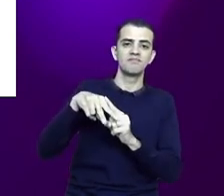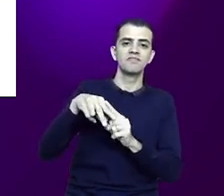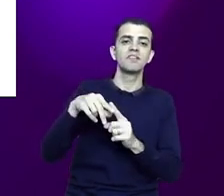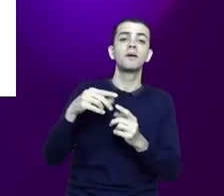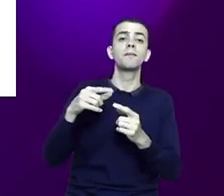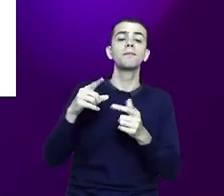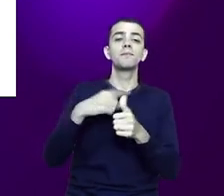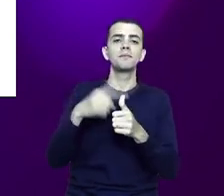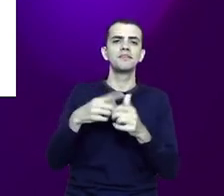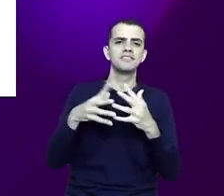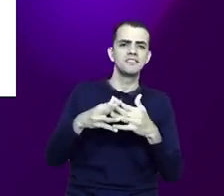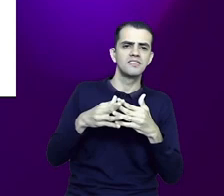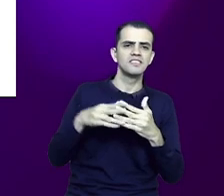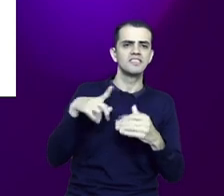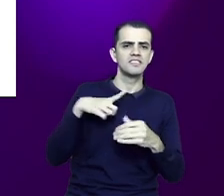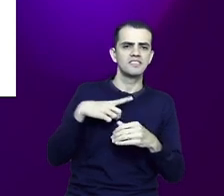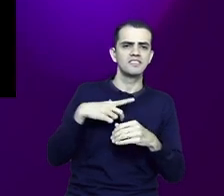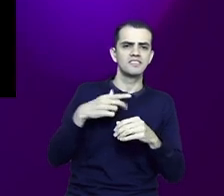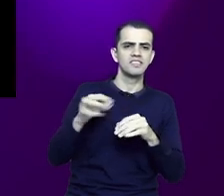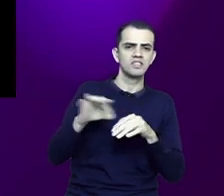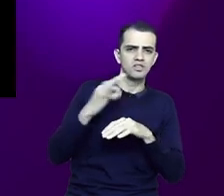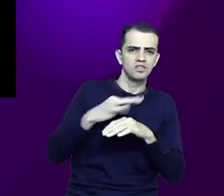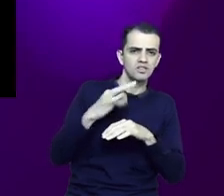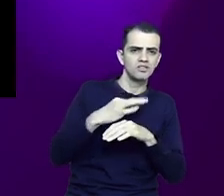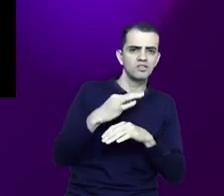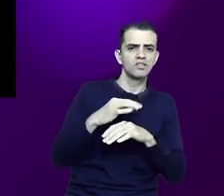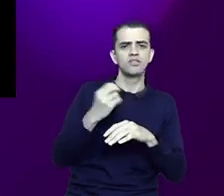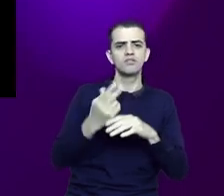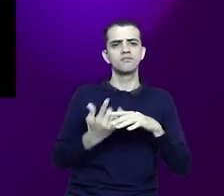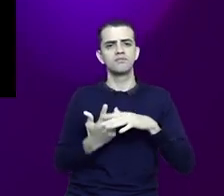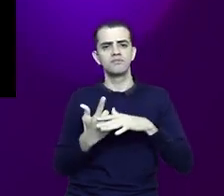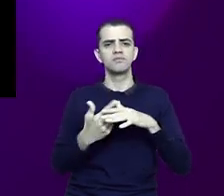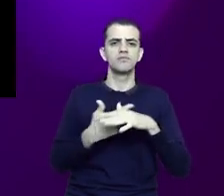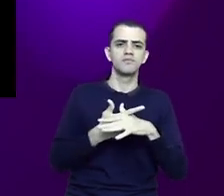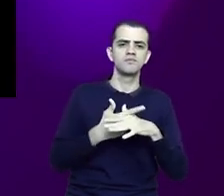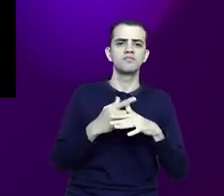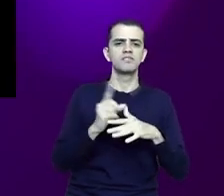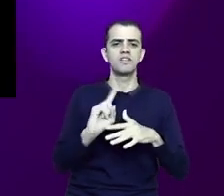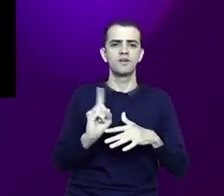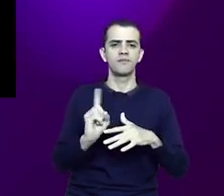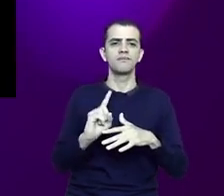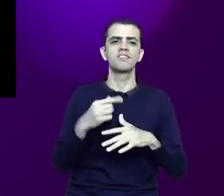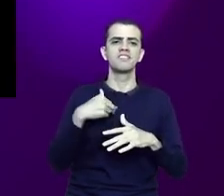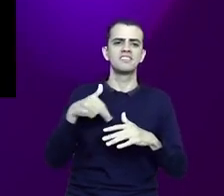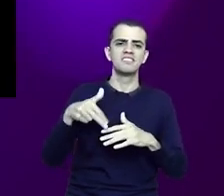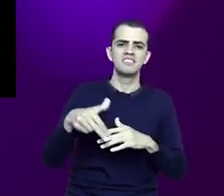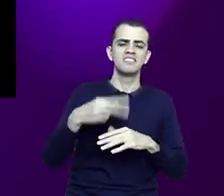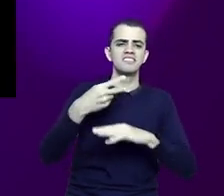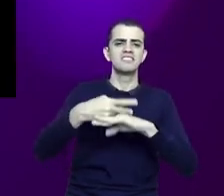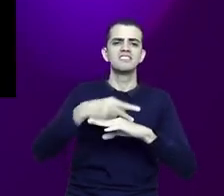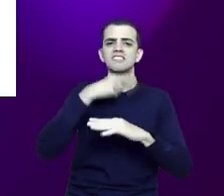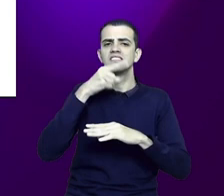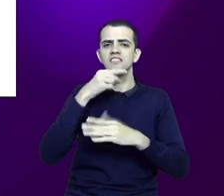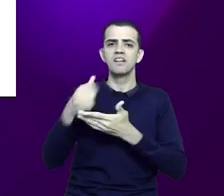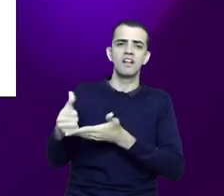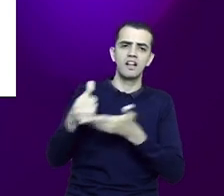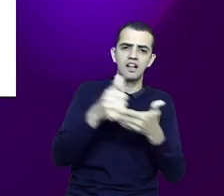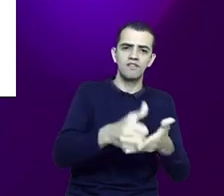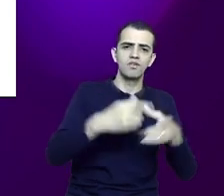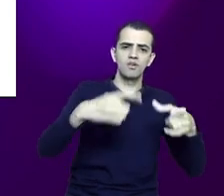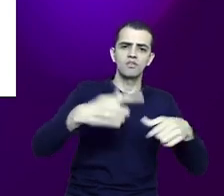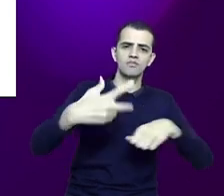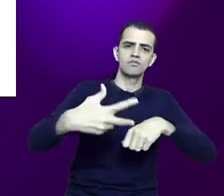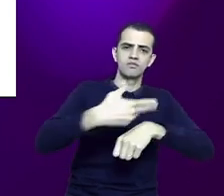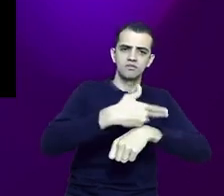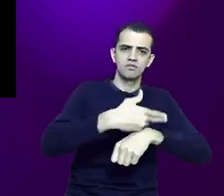dúvida se ele tinha uma sutura ou não, e se valia ou não a fixação. O paciente tinha bastante dor também, imobilidade no leito, a gente levou para o centro cirúrgico, tinha a equipe preparada para